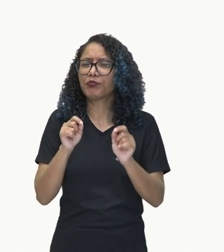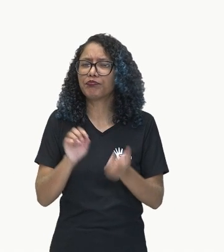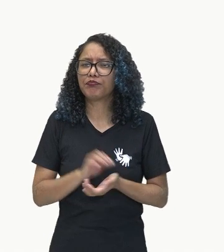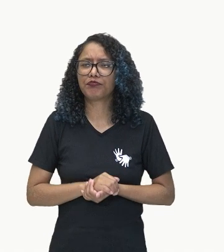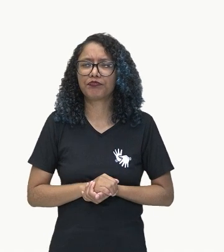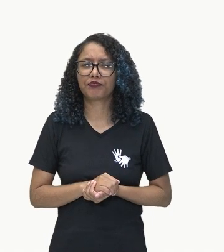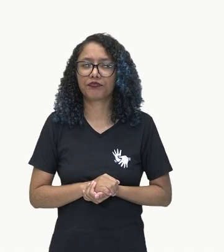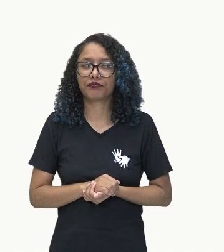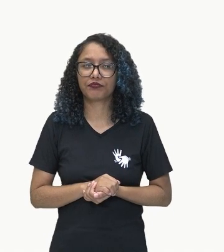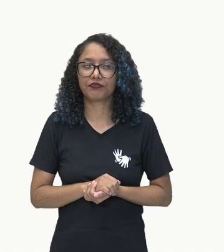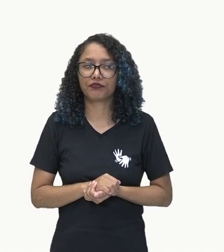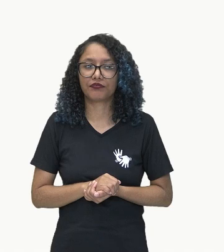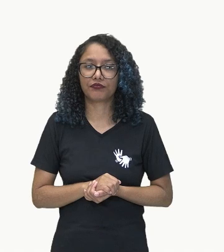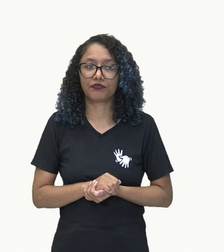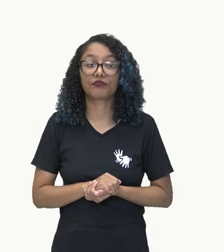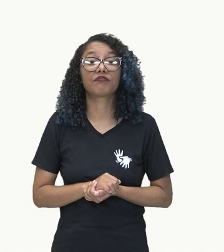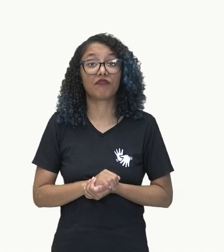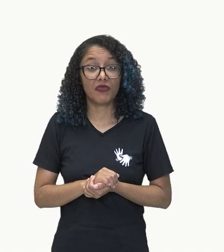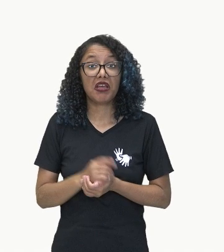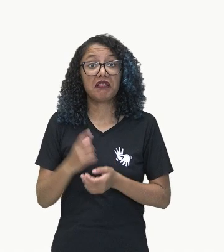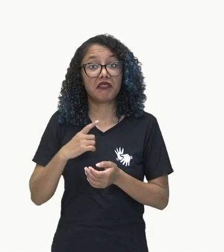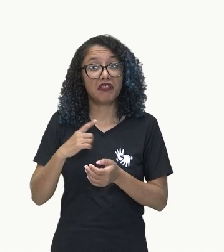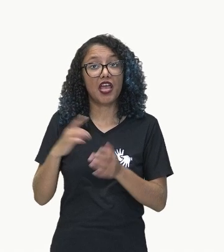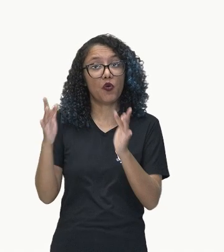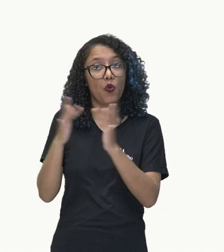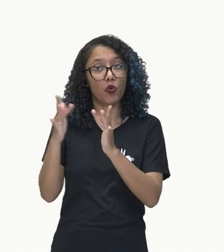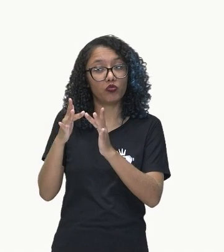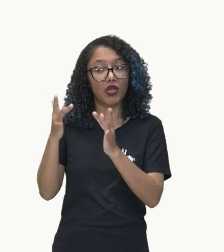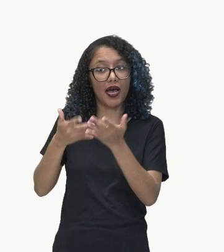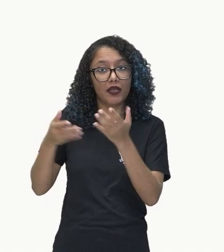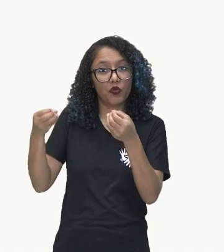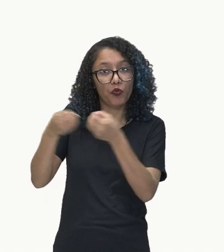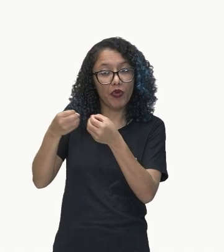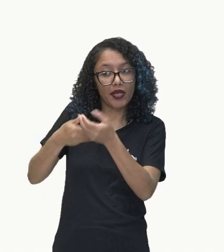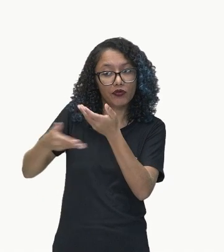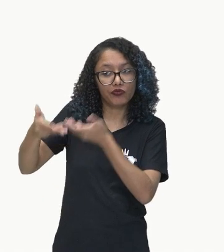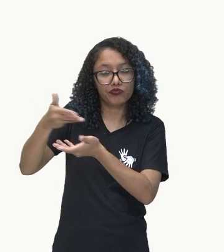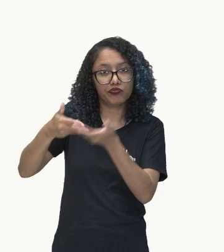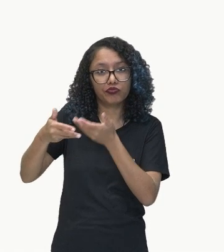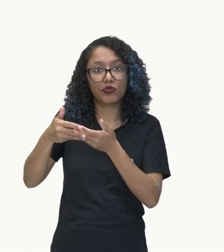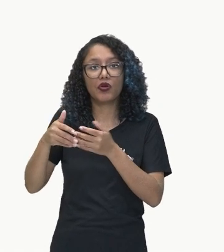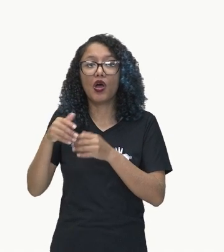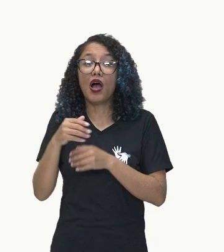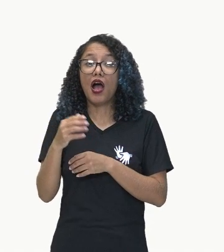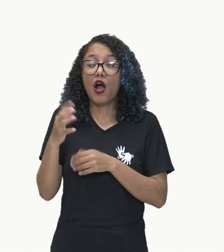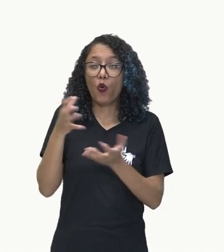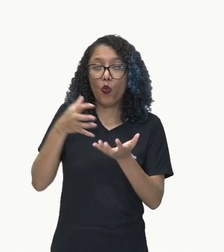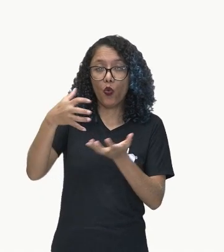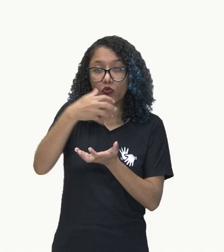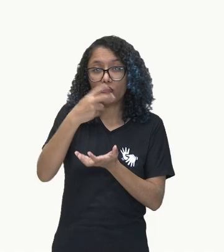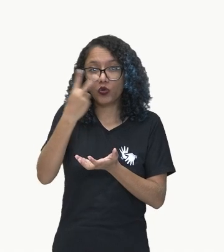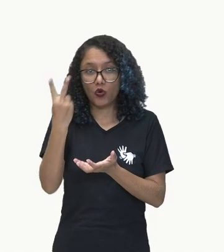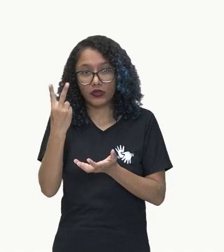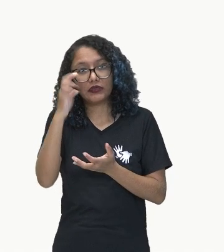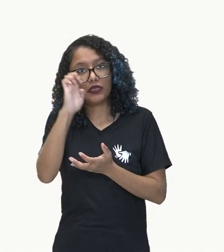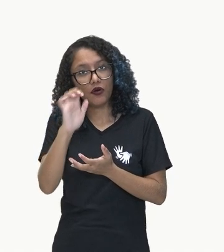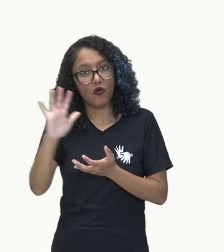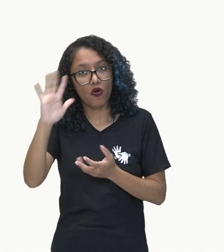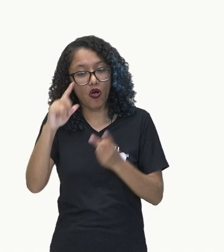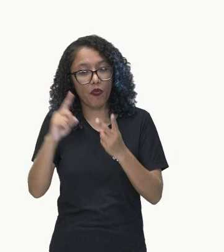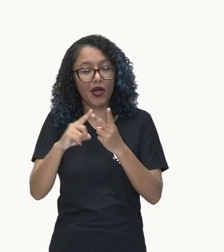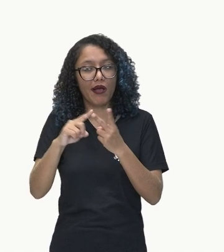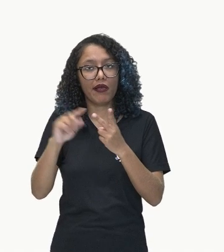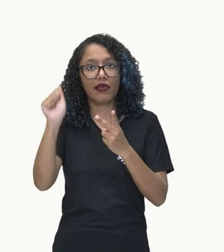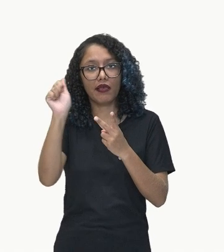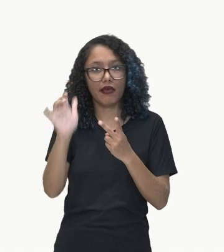muito ligados ao continente asiático e ao continente europeu, tá? Então, temos vários países, gente. Olha só, a